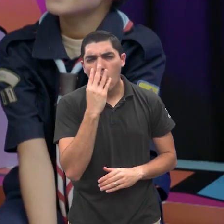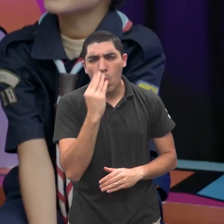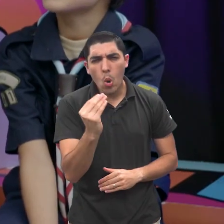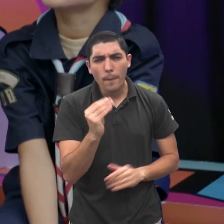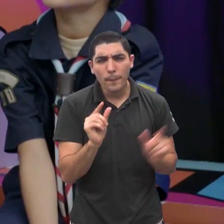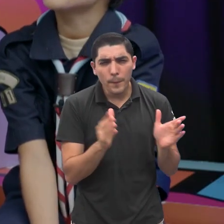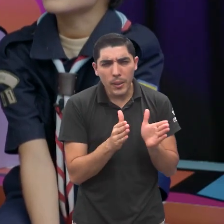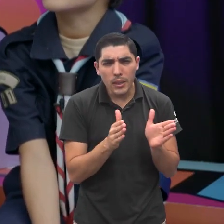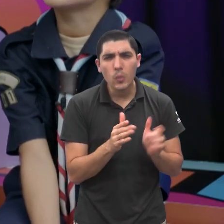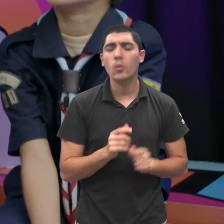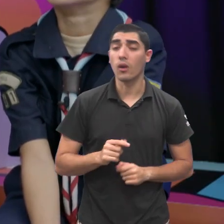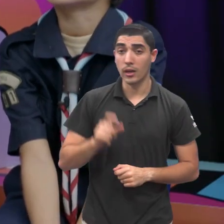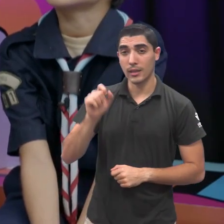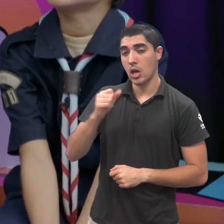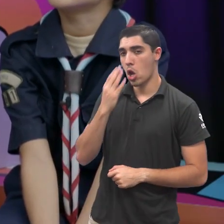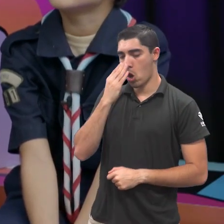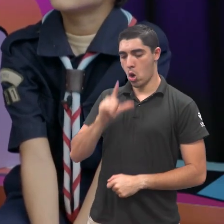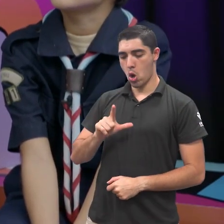isso?